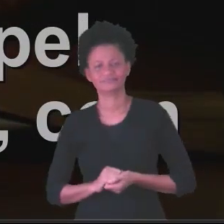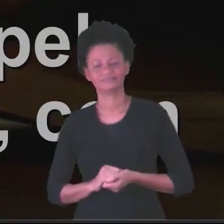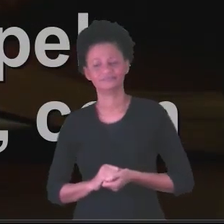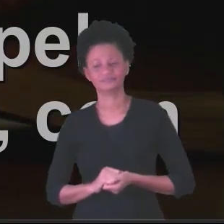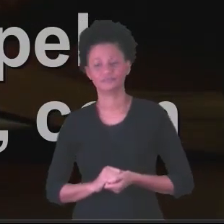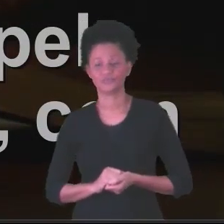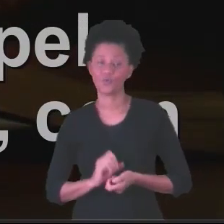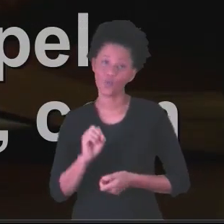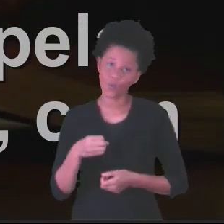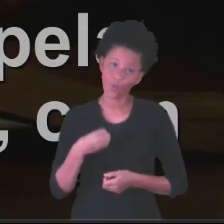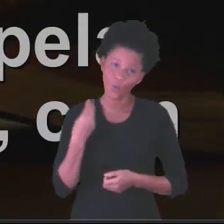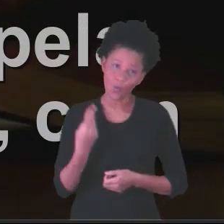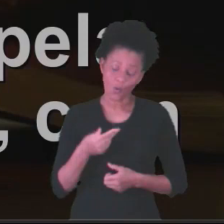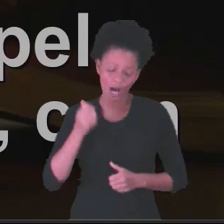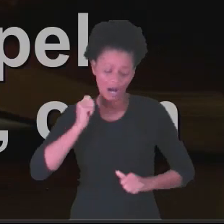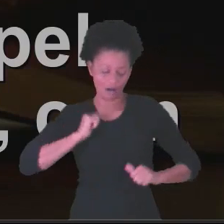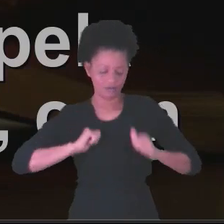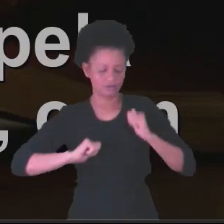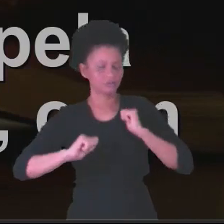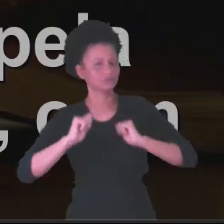e o ansioso